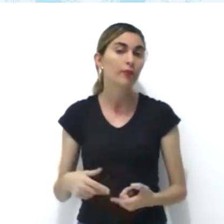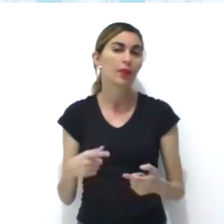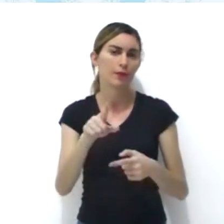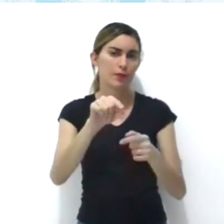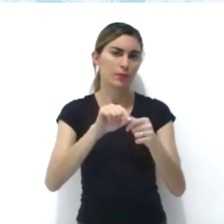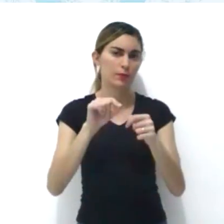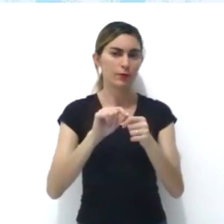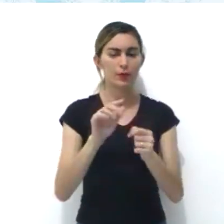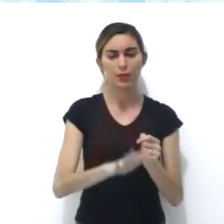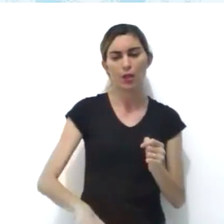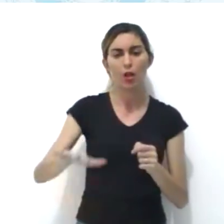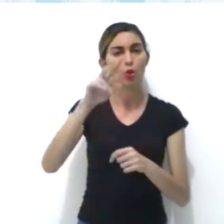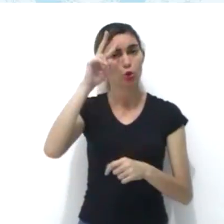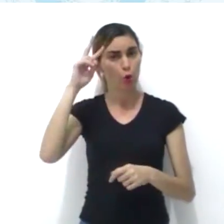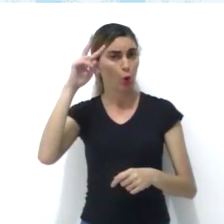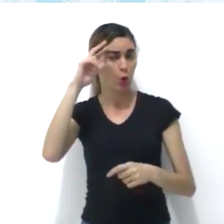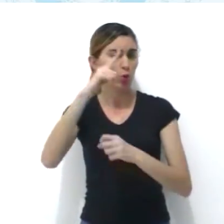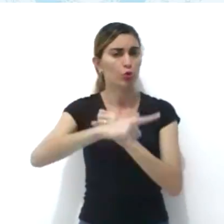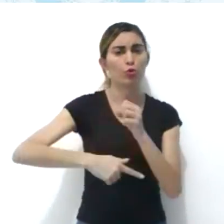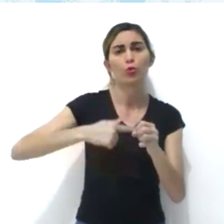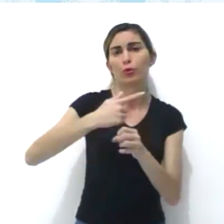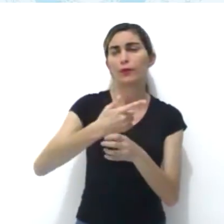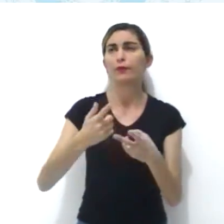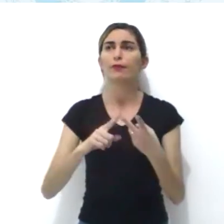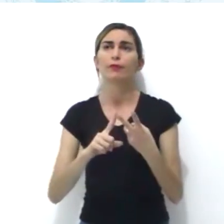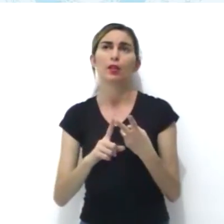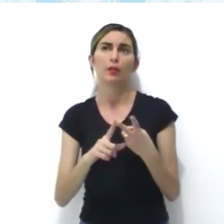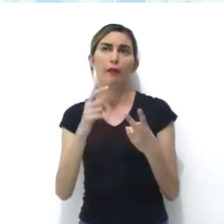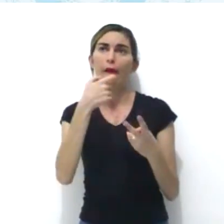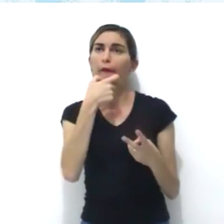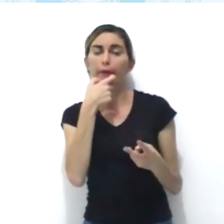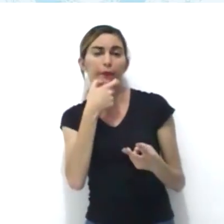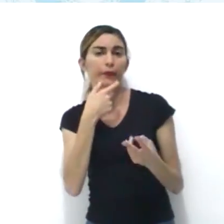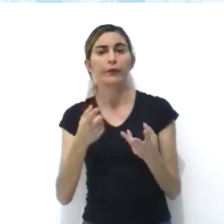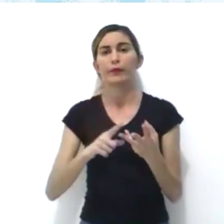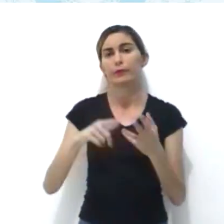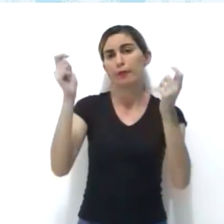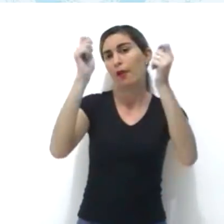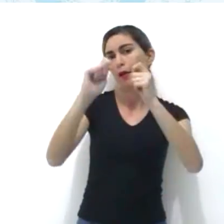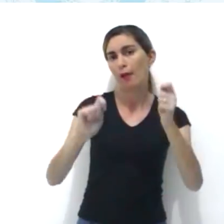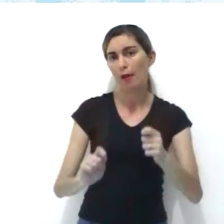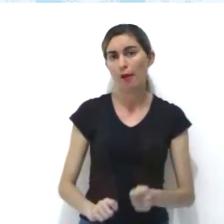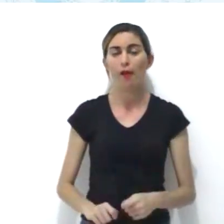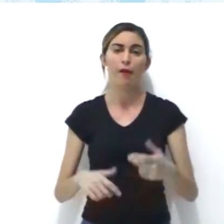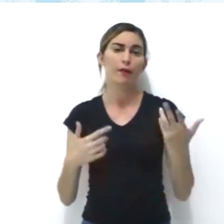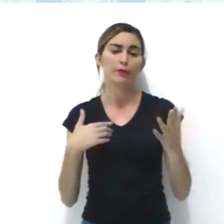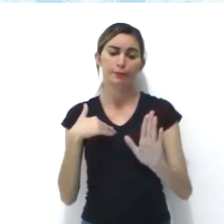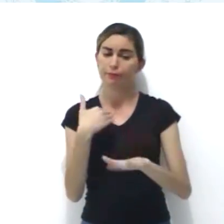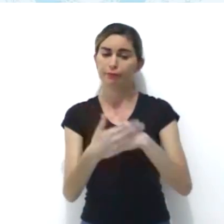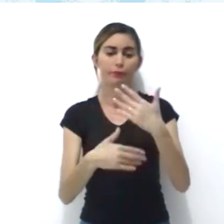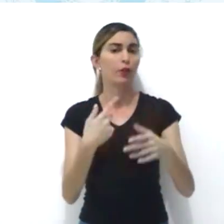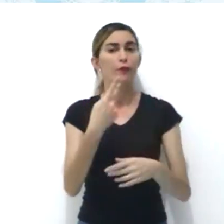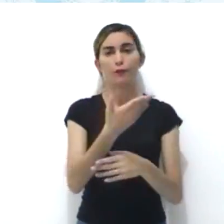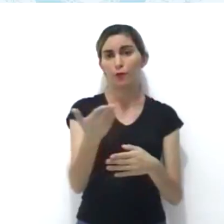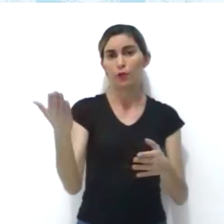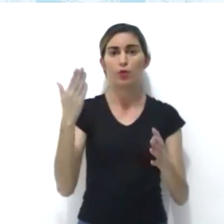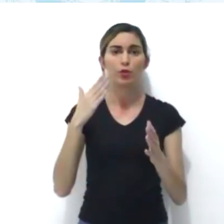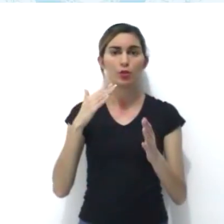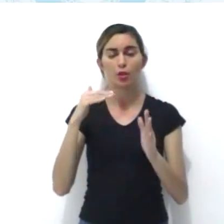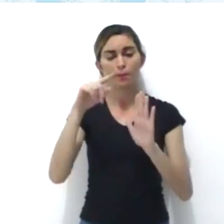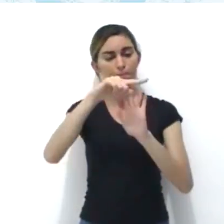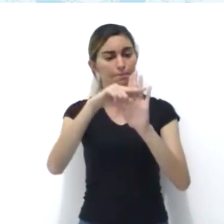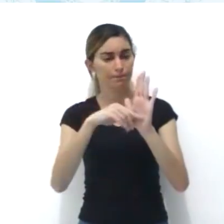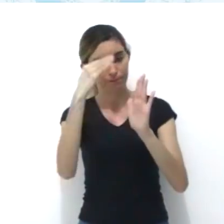portuguesa. E aí você pode fazer seu trabalho na área de história, de geografia, de língua inglesa, artes, desde que